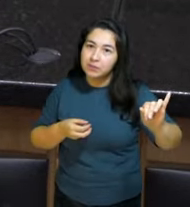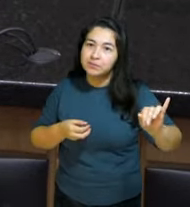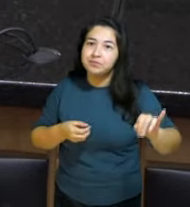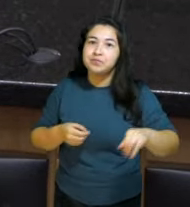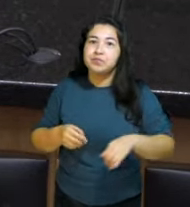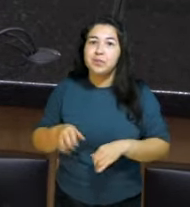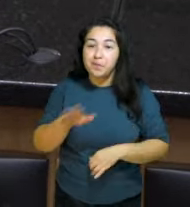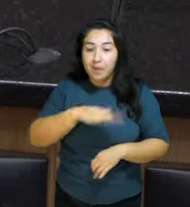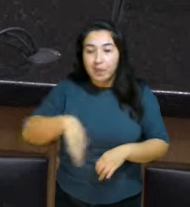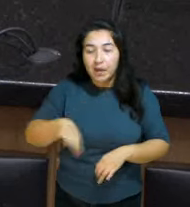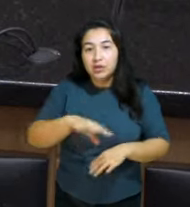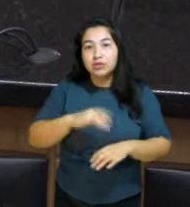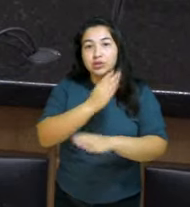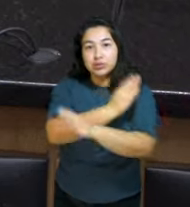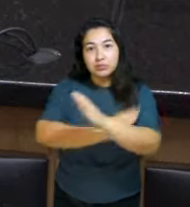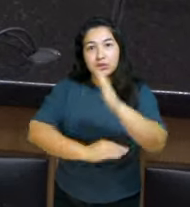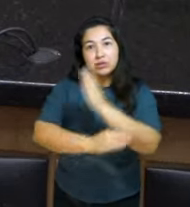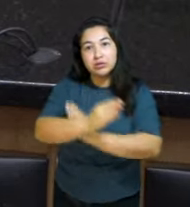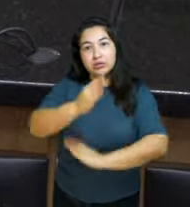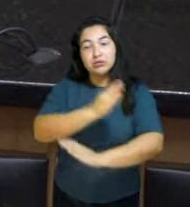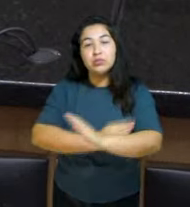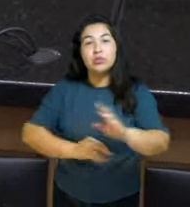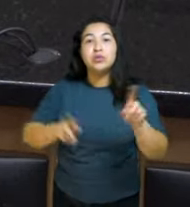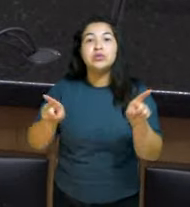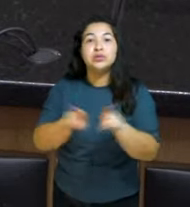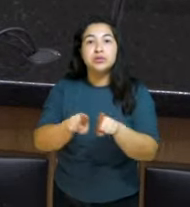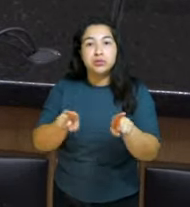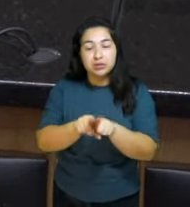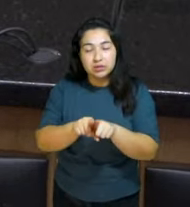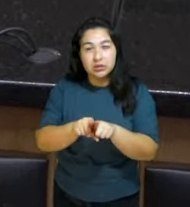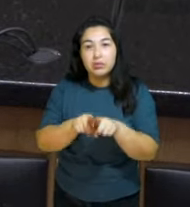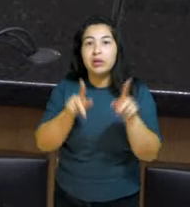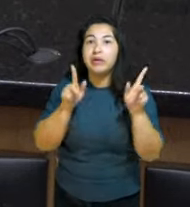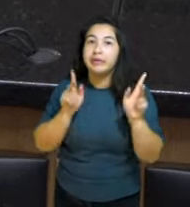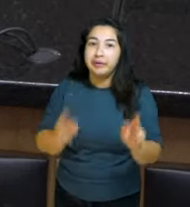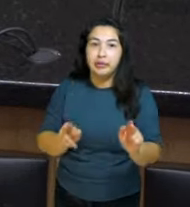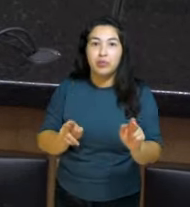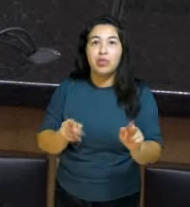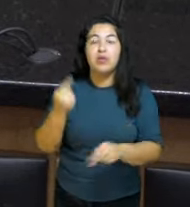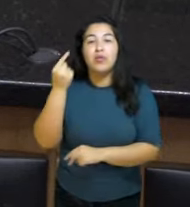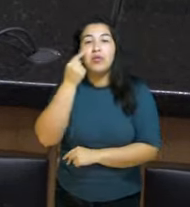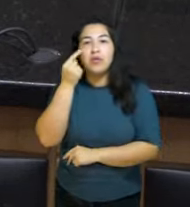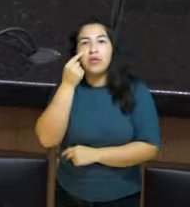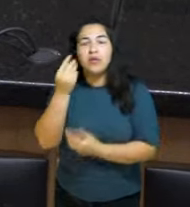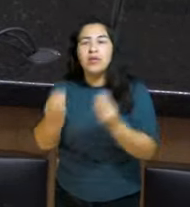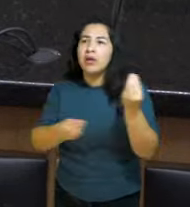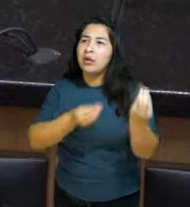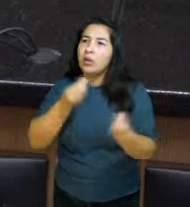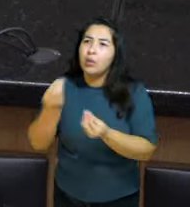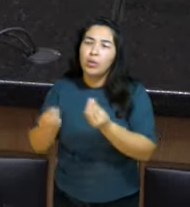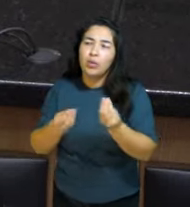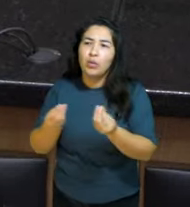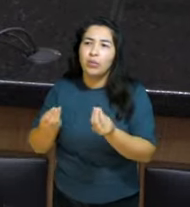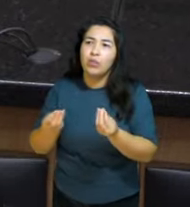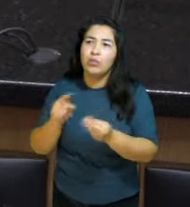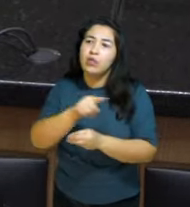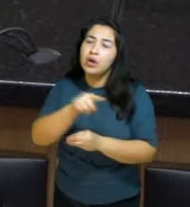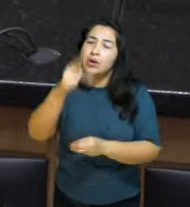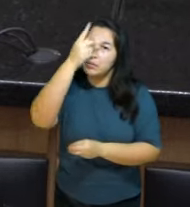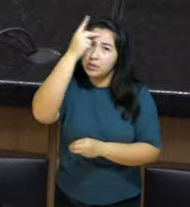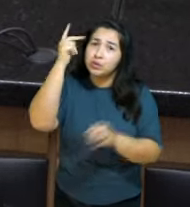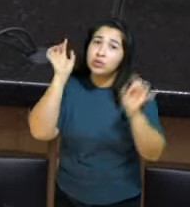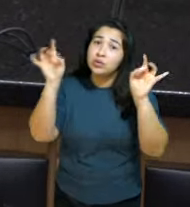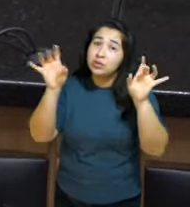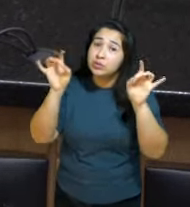tratamos como pessoas excepcionais, principalmente na questão do vencimento, da competitividade. Essa questão